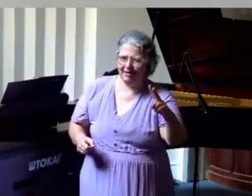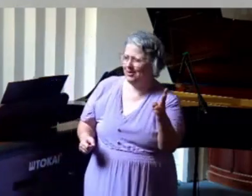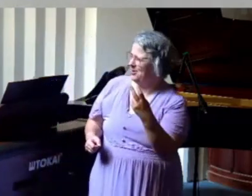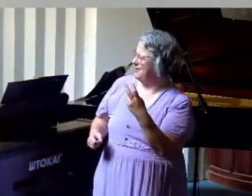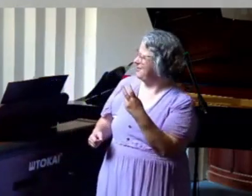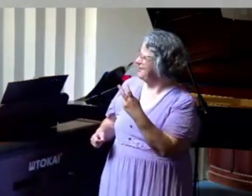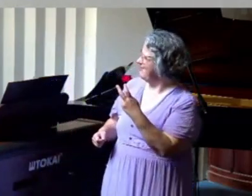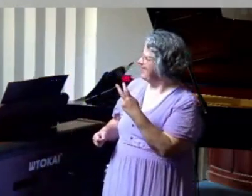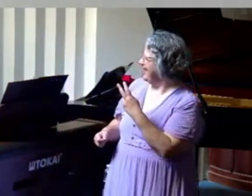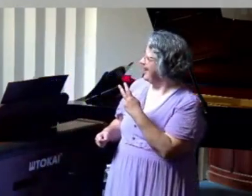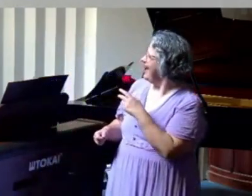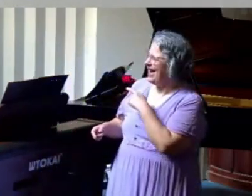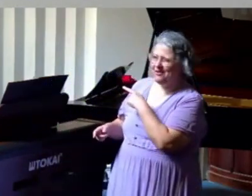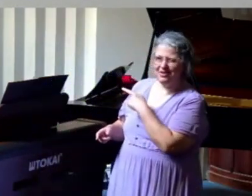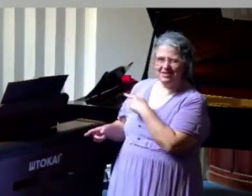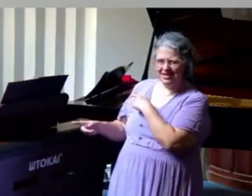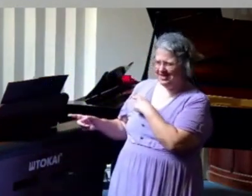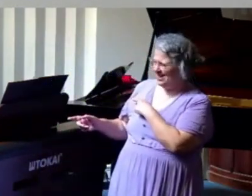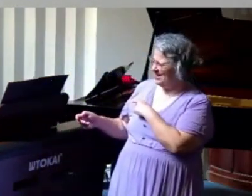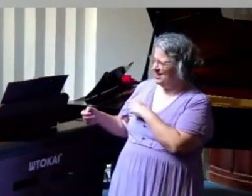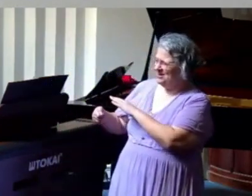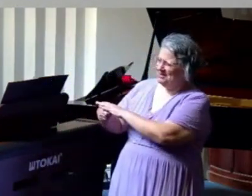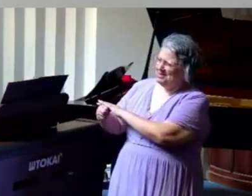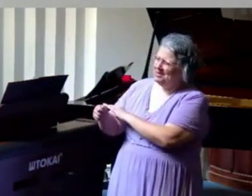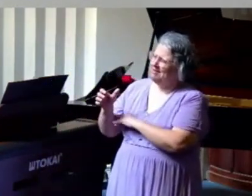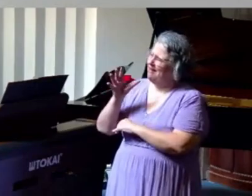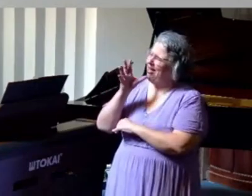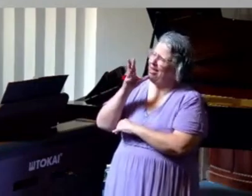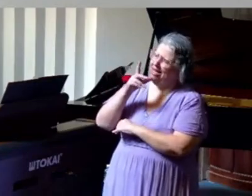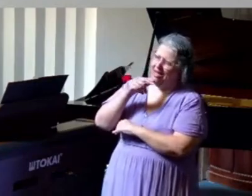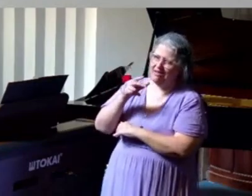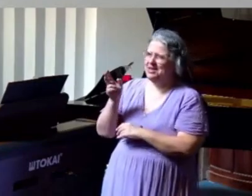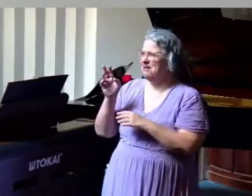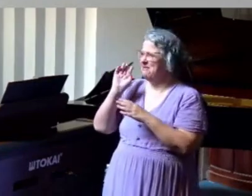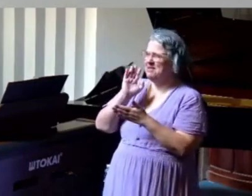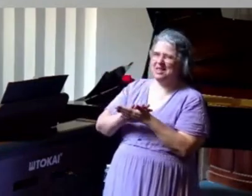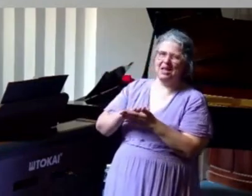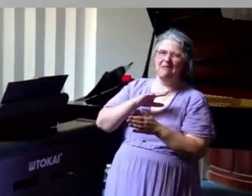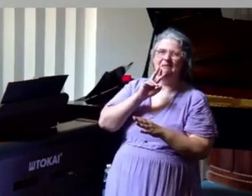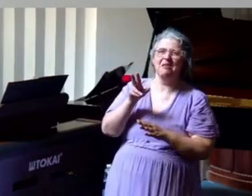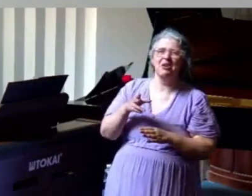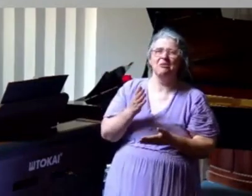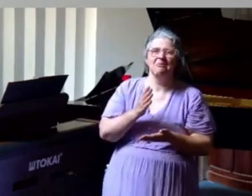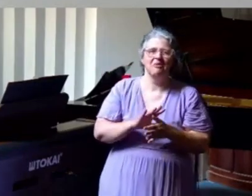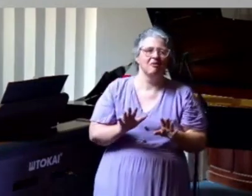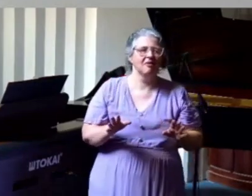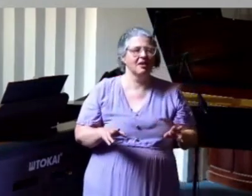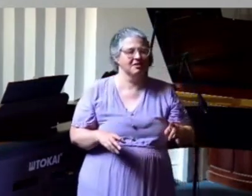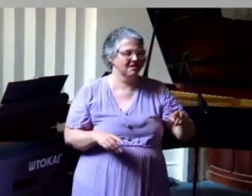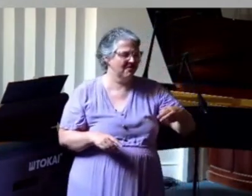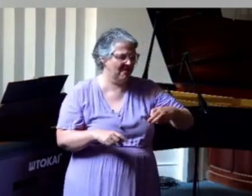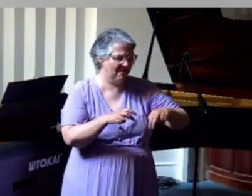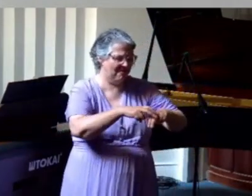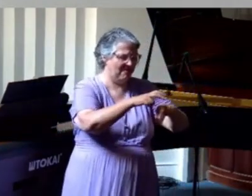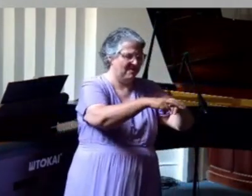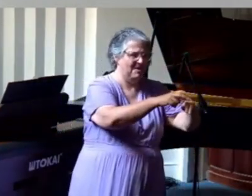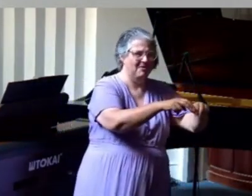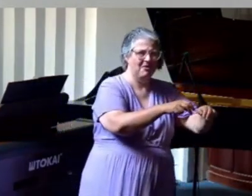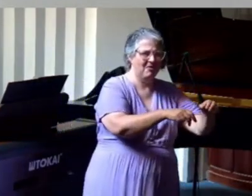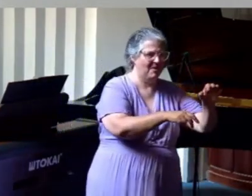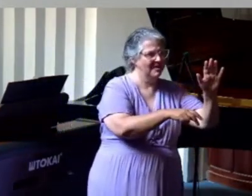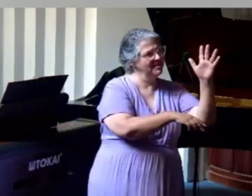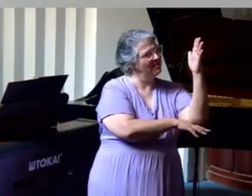Então, ela em determinado momento viu, olha, tem uma sombra aqui, estou falando com as crianças, tá bom? Tem uma sombra aqui, vou descansar